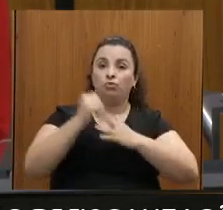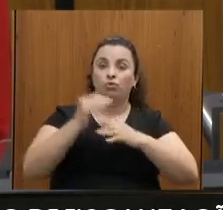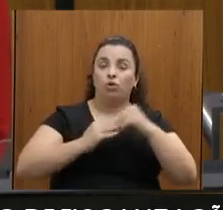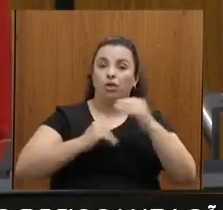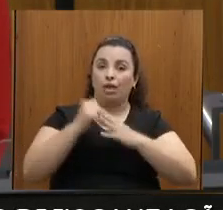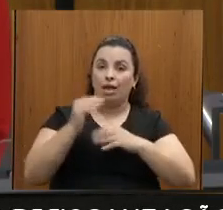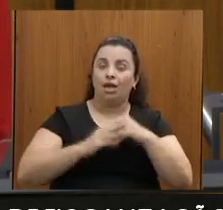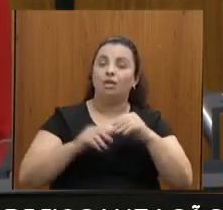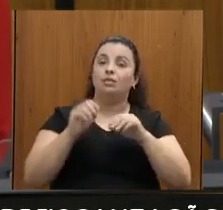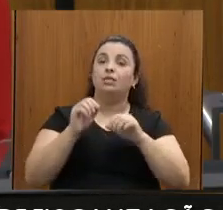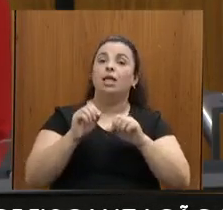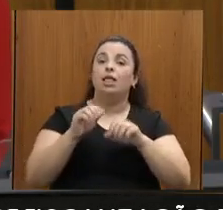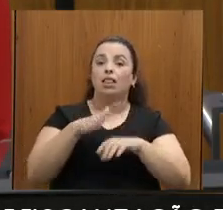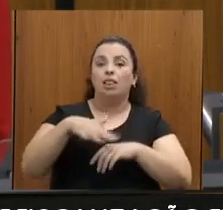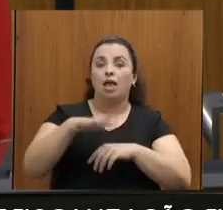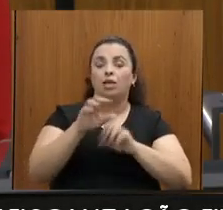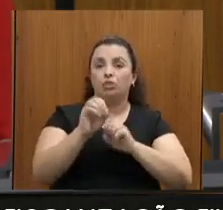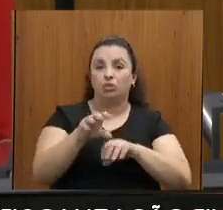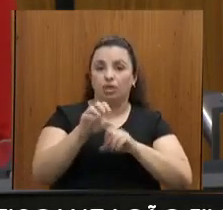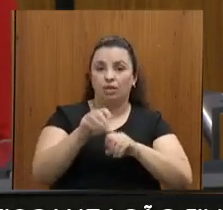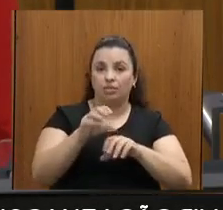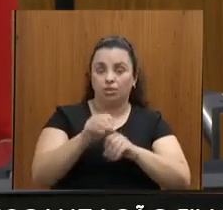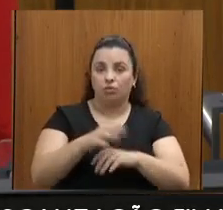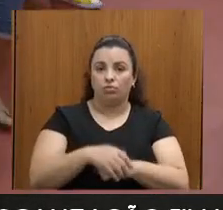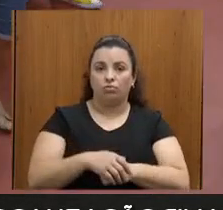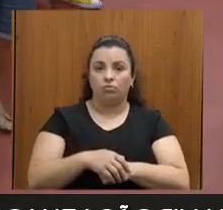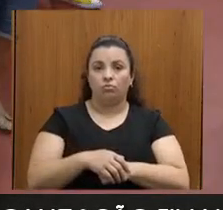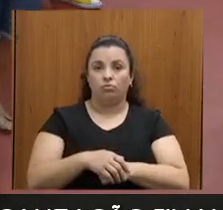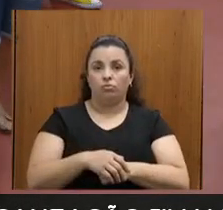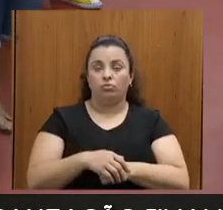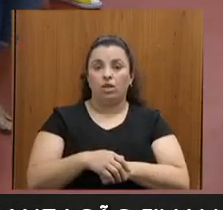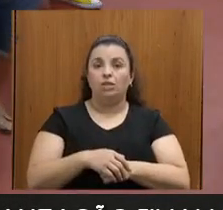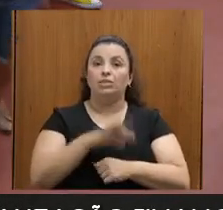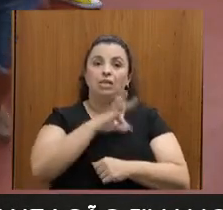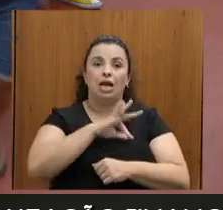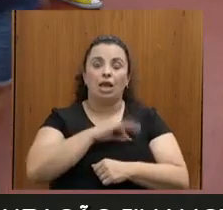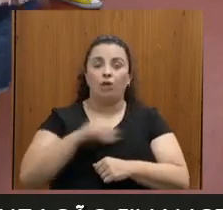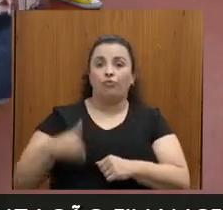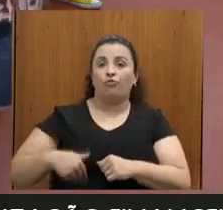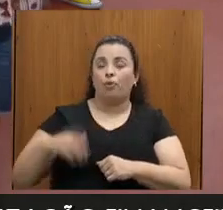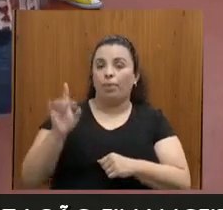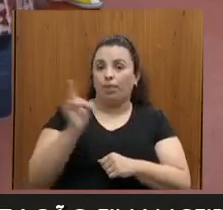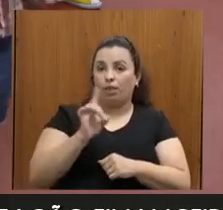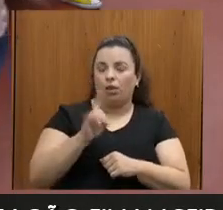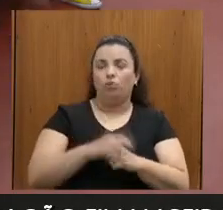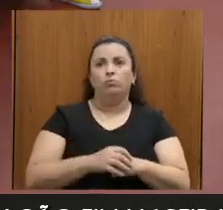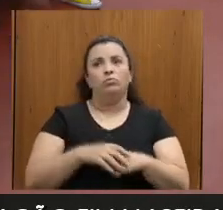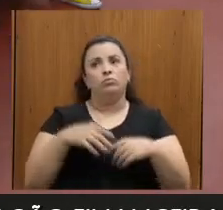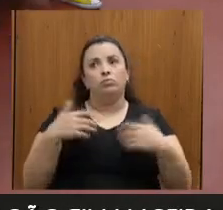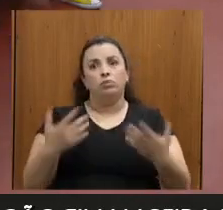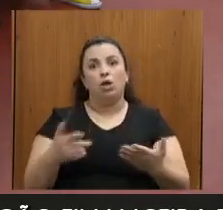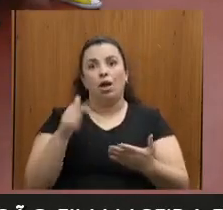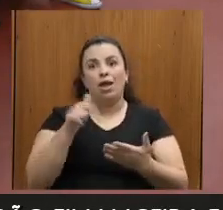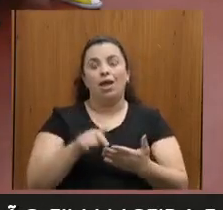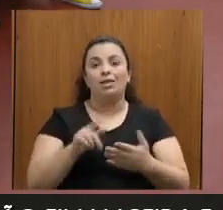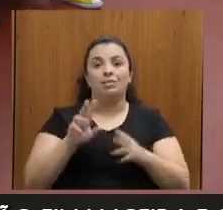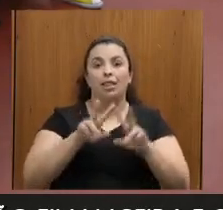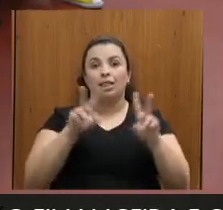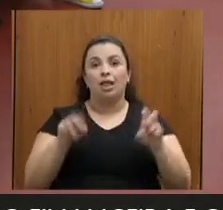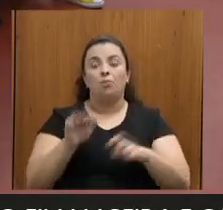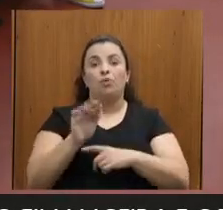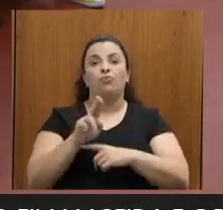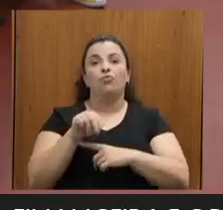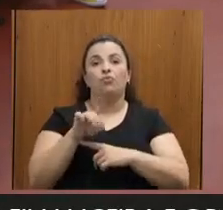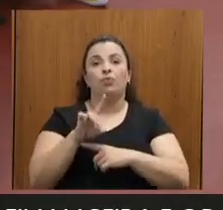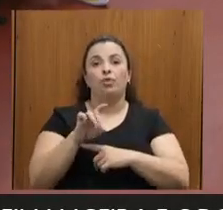próprio Prato diz, salário de fome, não. Então, essa questão do Fundeb precisa de uma resposta. É a terceira vez durante